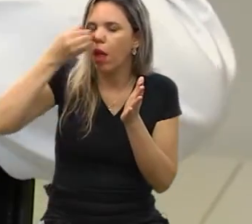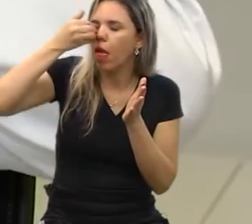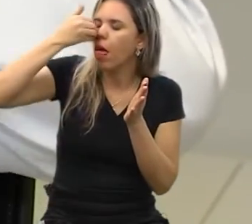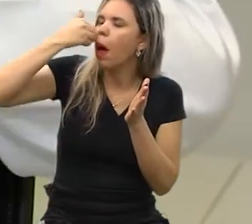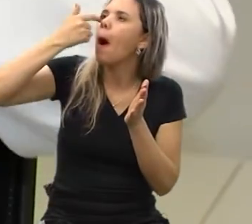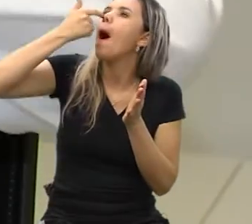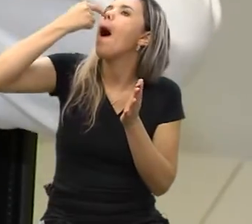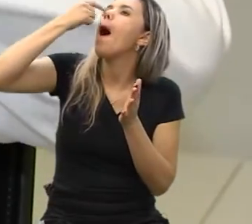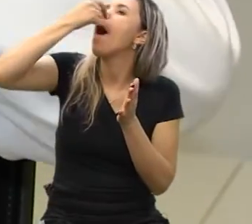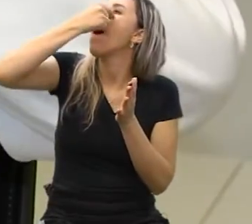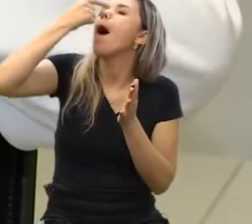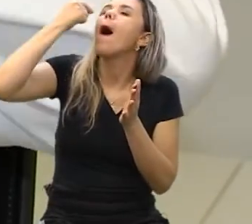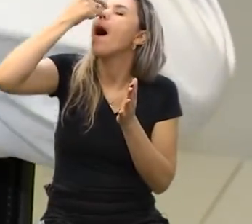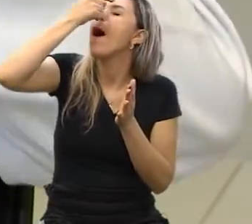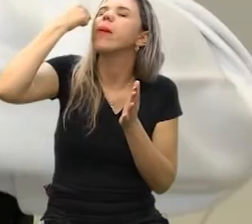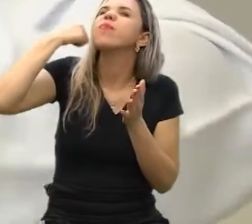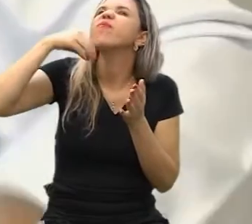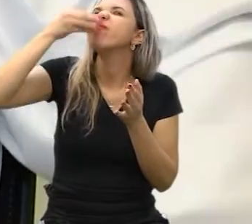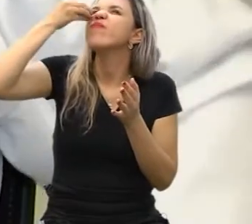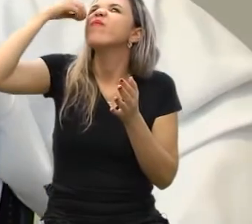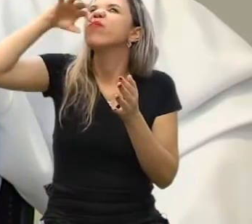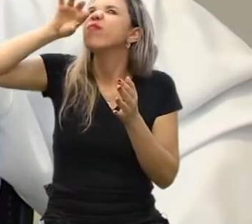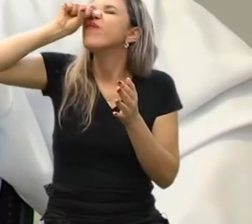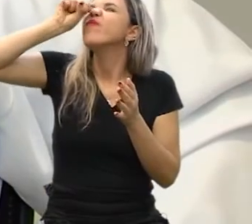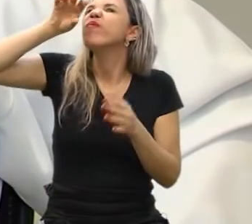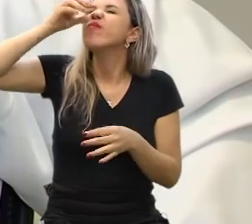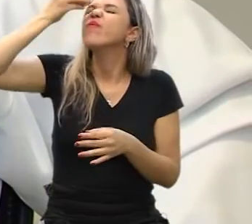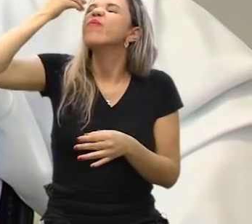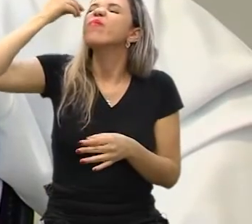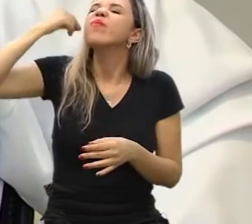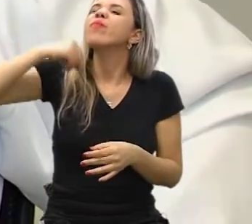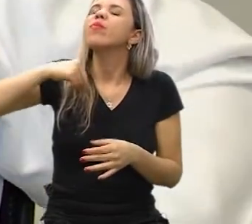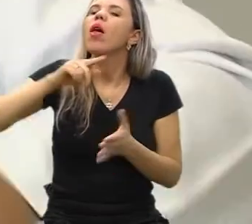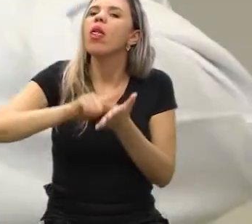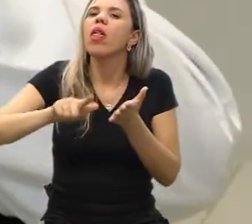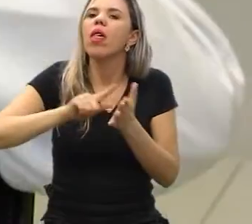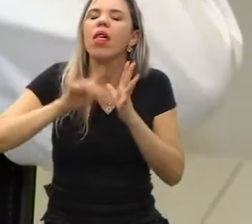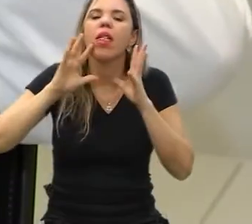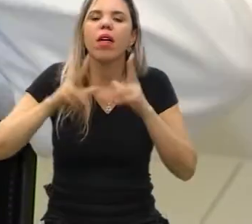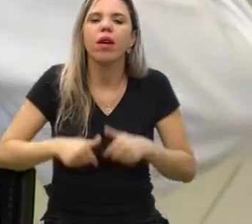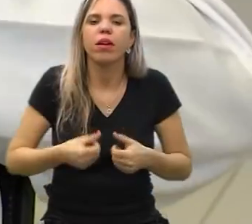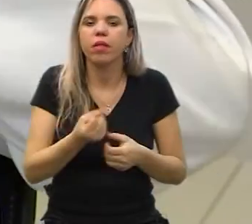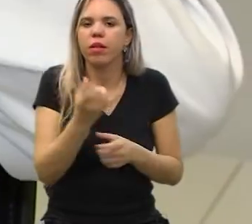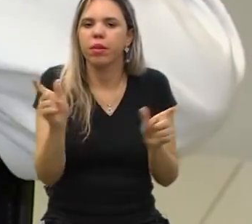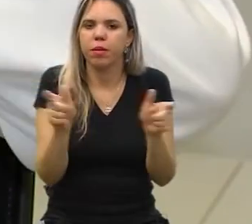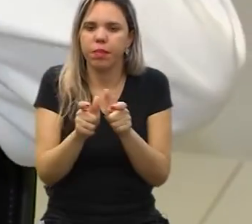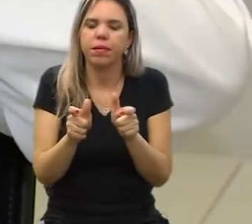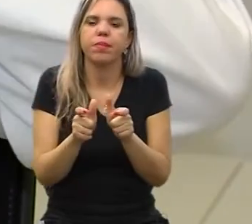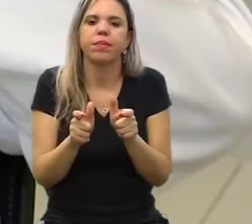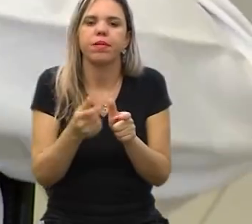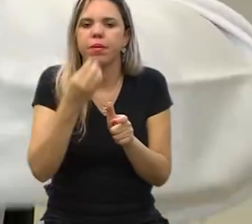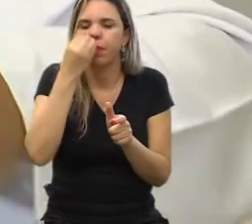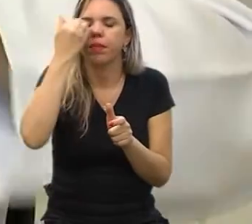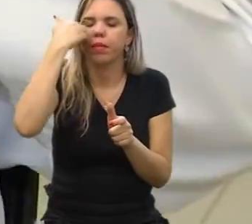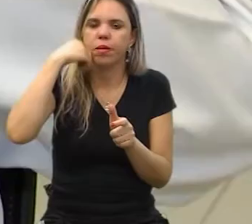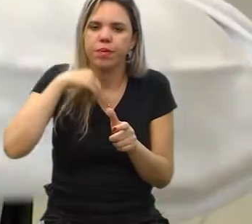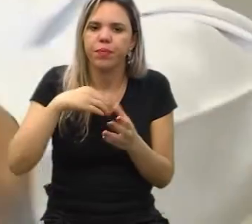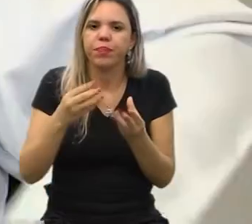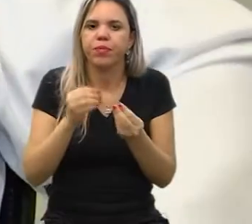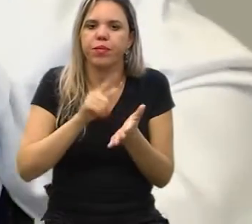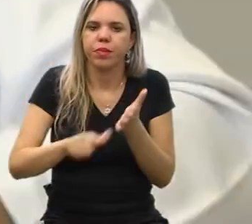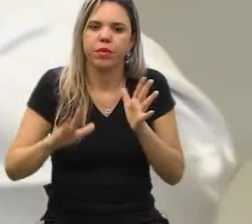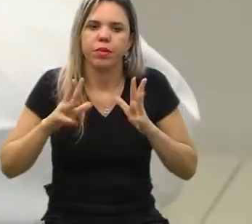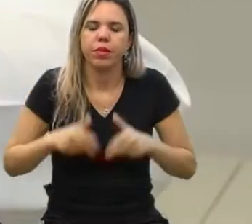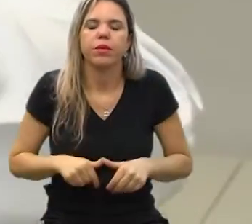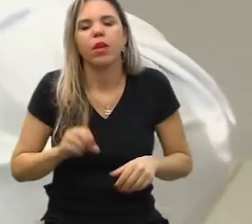de pia, uma pequena inalada pelas narinas dessa pequena quantidade, né, de líquido para manter isso úmido e